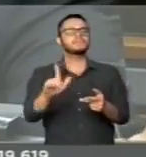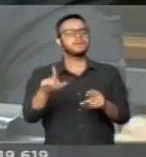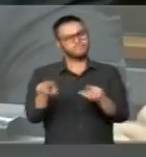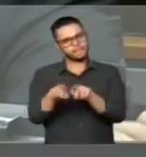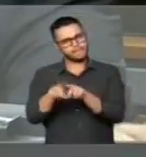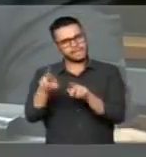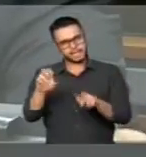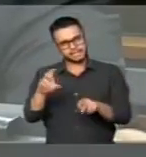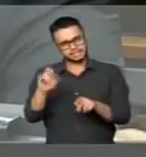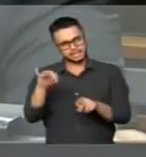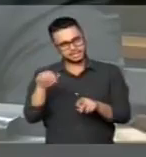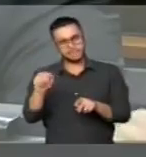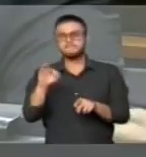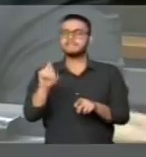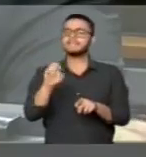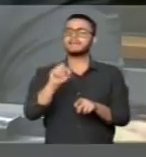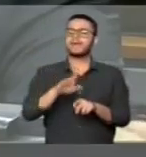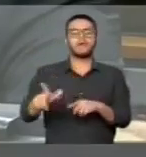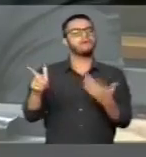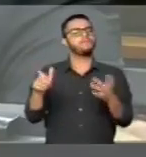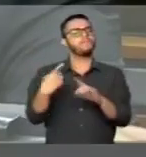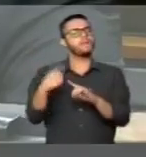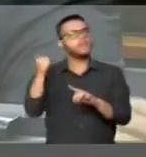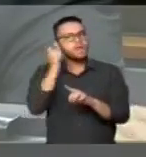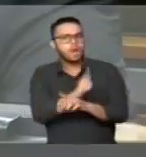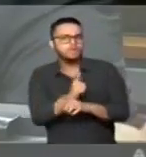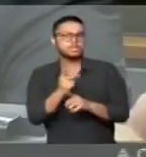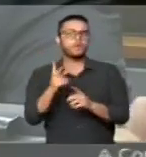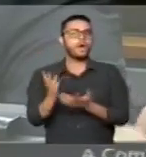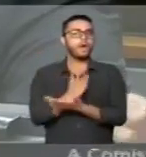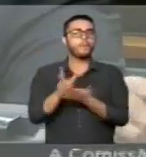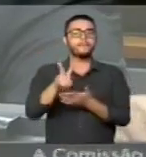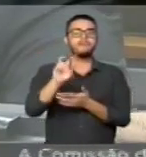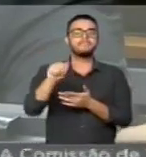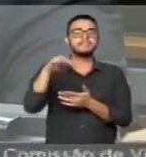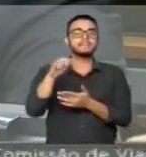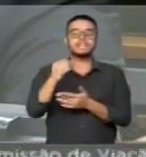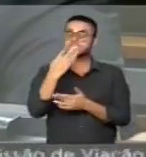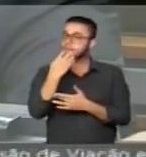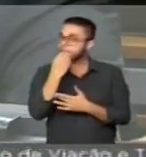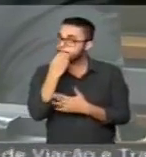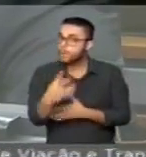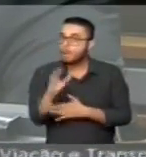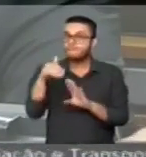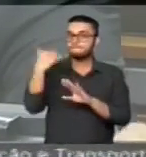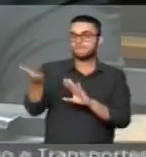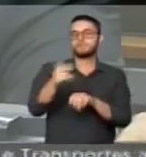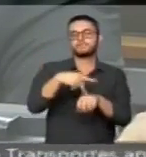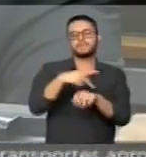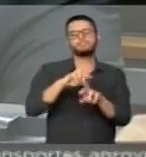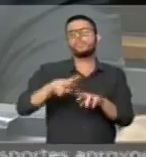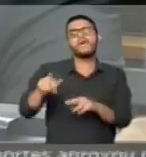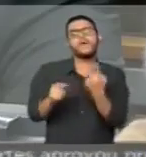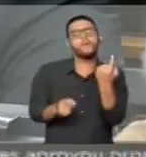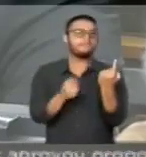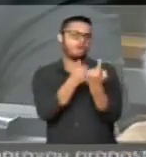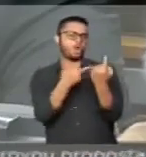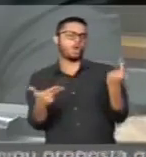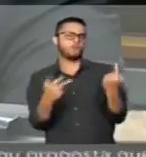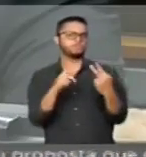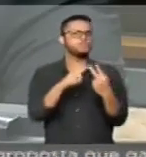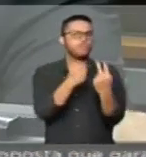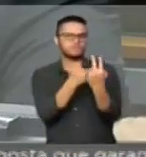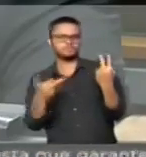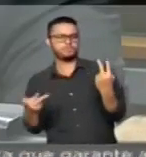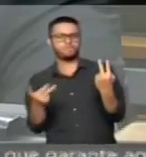Receita Federal, além de ter recebido vantagens indevidas no exterior. Não é um, nem são dois os motivos para a perda do mandato. A quantidade de